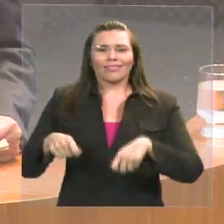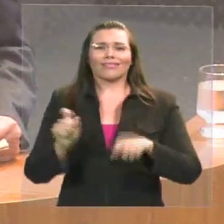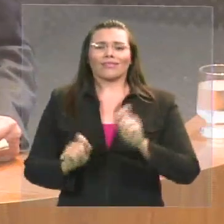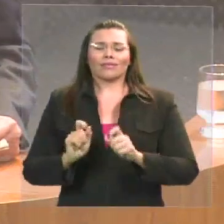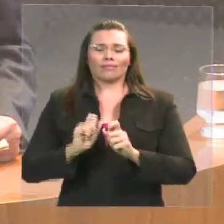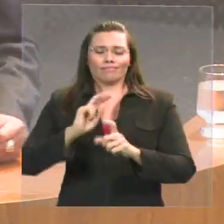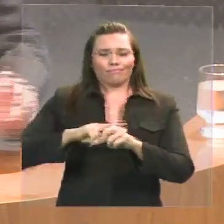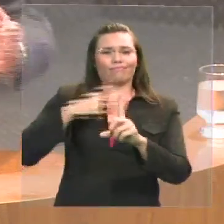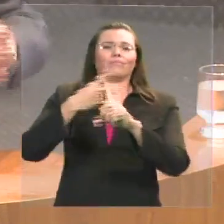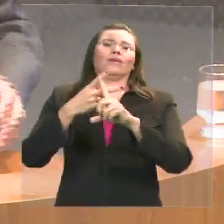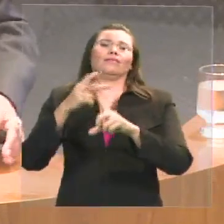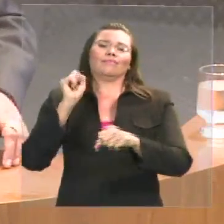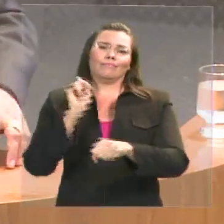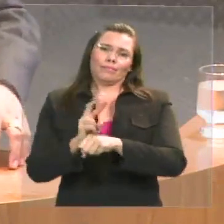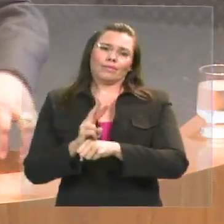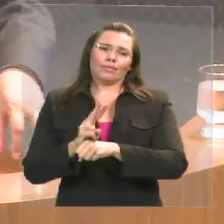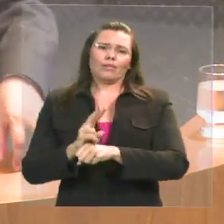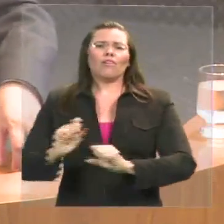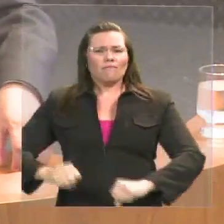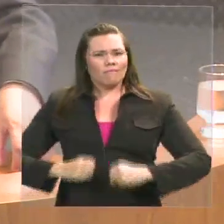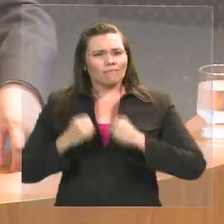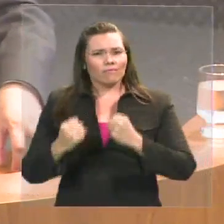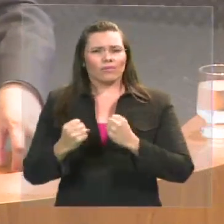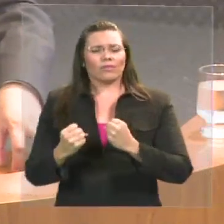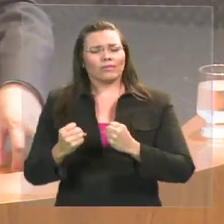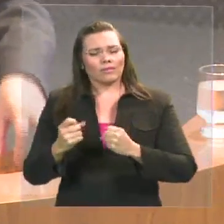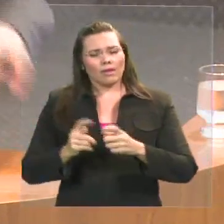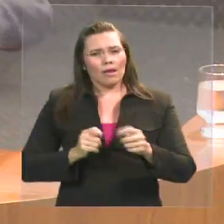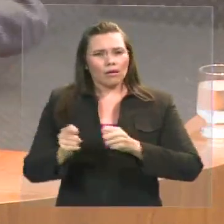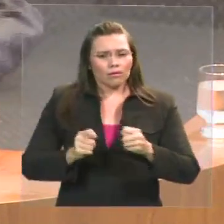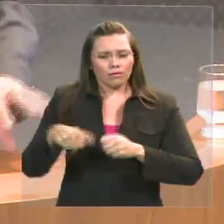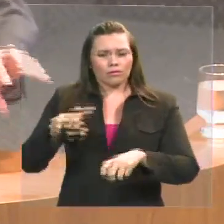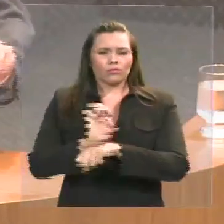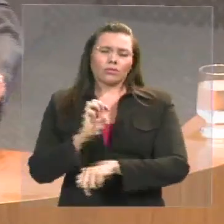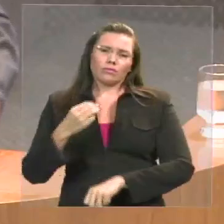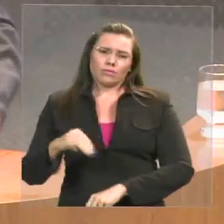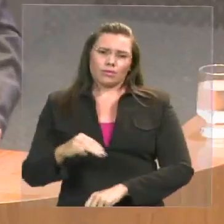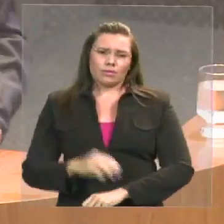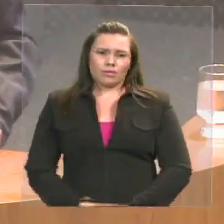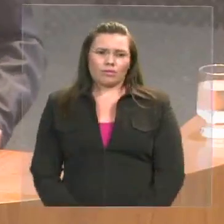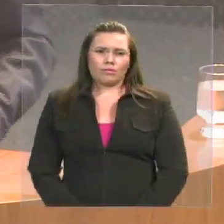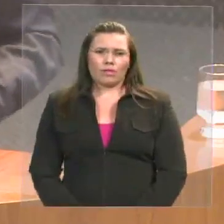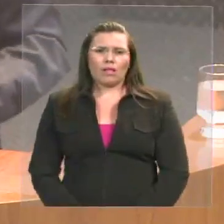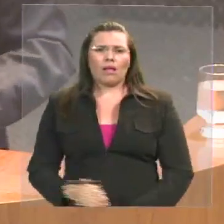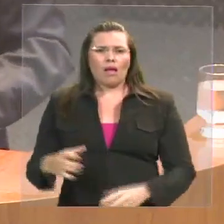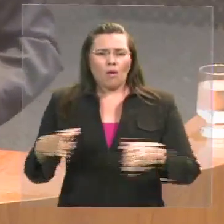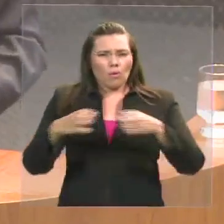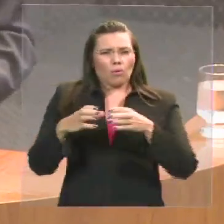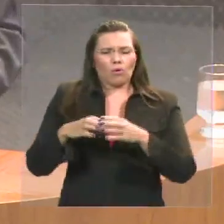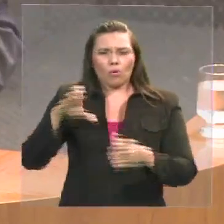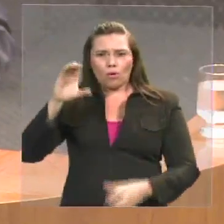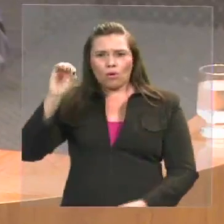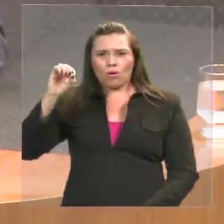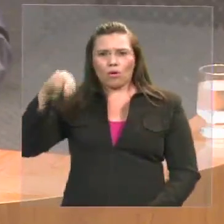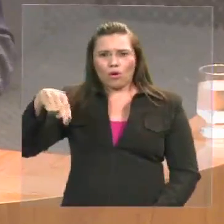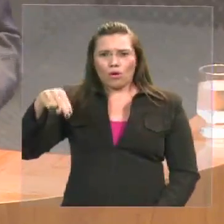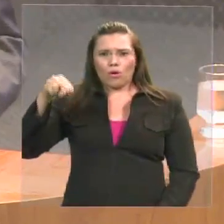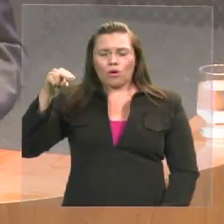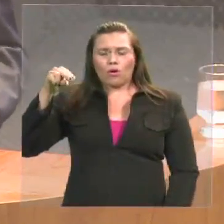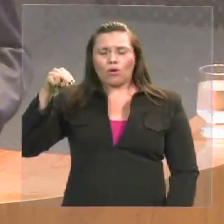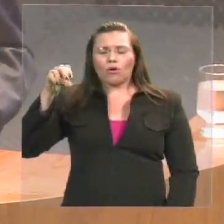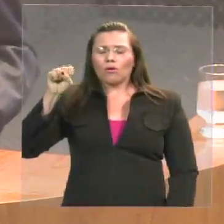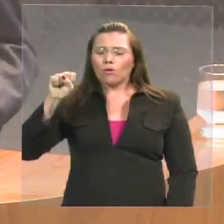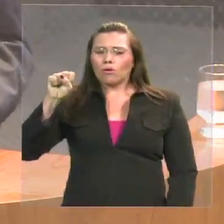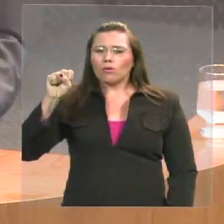Maranhão, vai fortalecer aquela que é a que mais emprega no estado, a construção civil, em todos